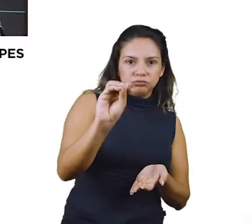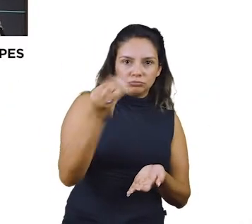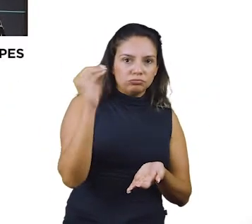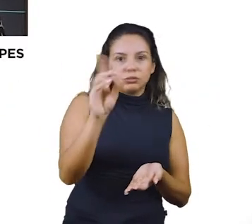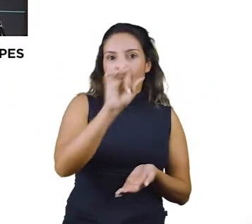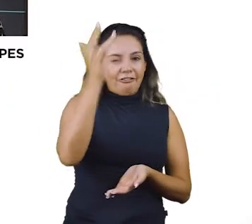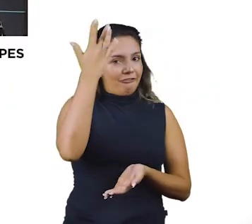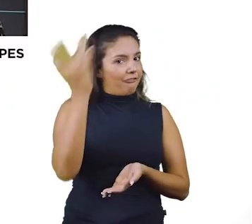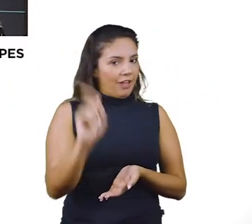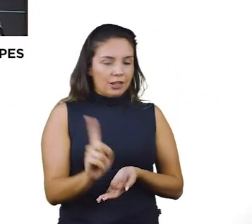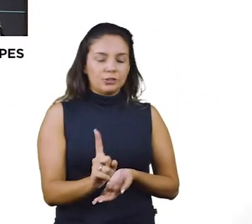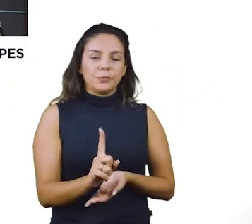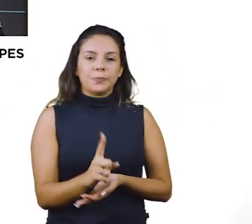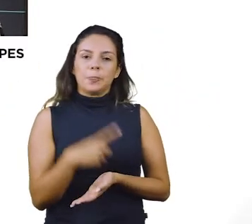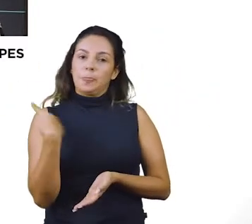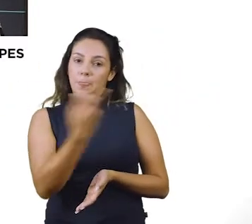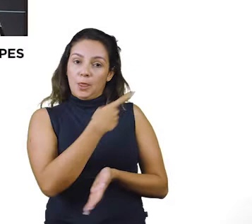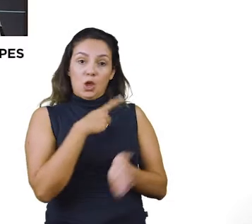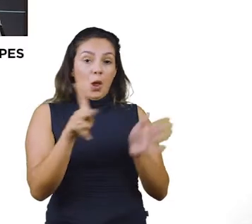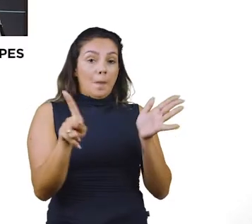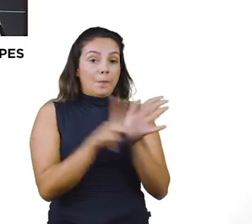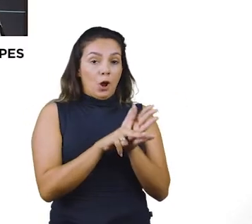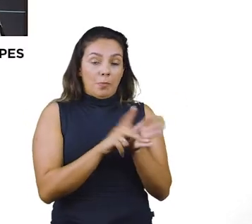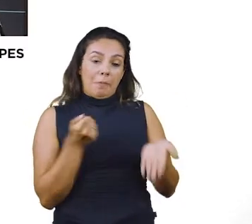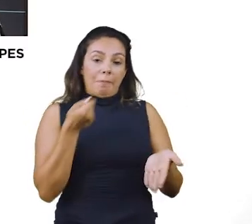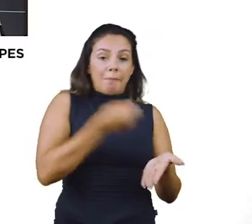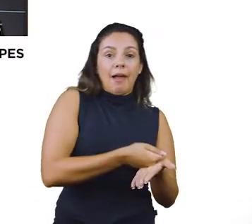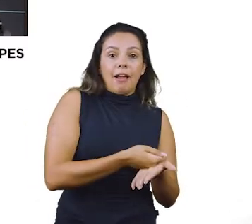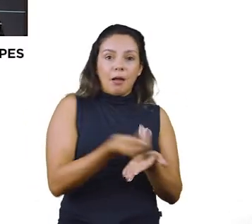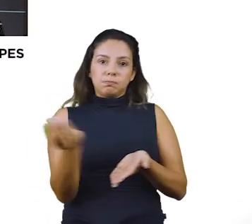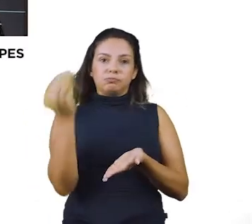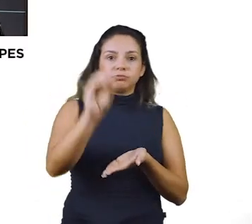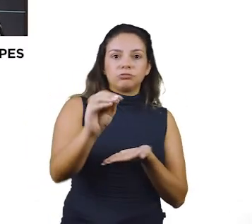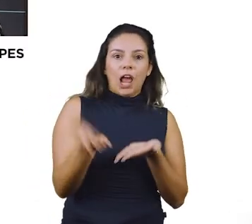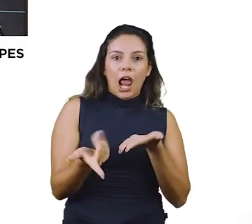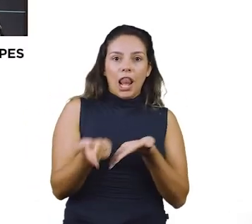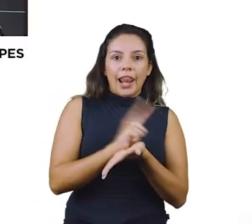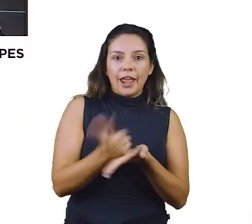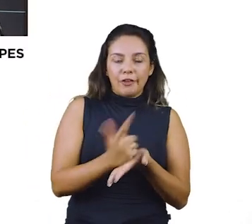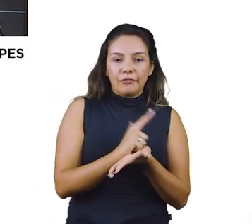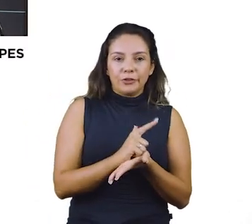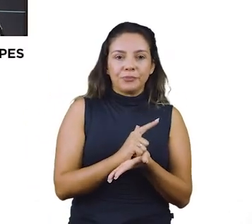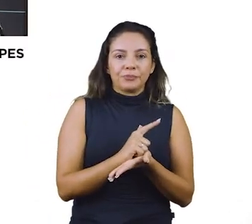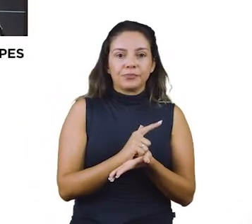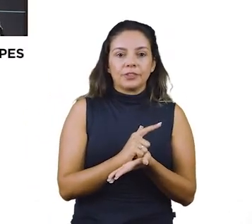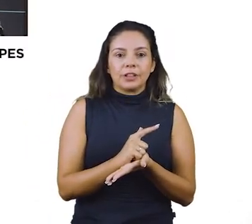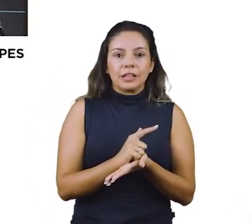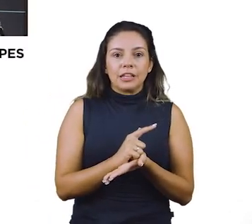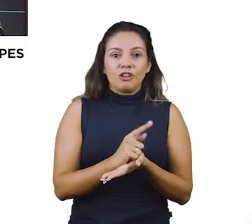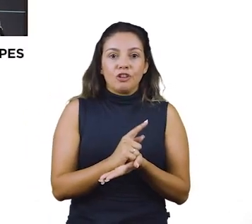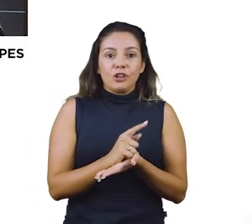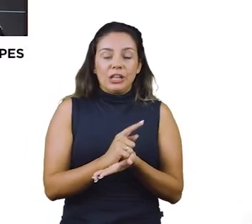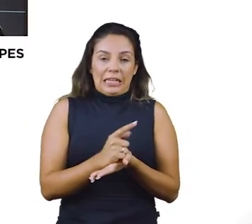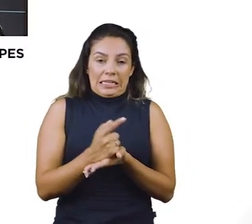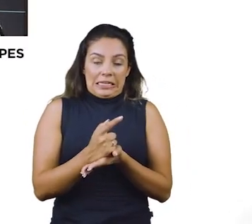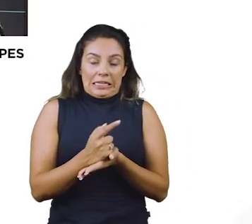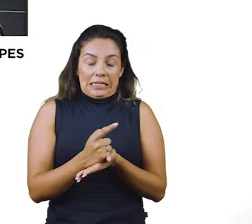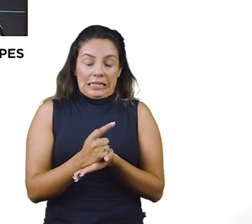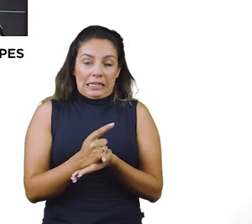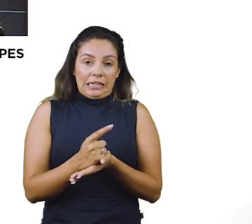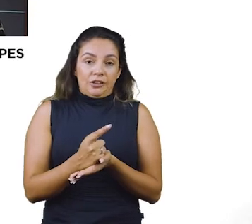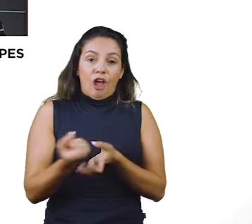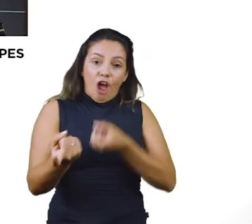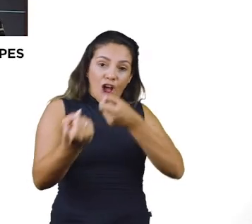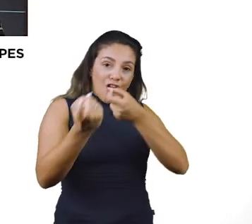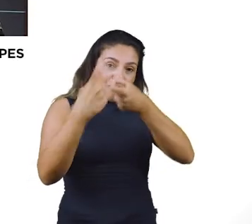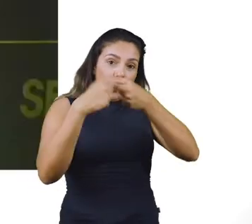caro, a gente tinha pouco dinheiro, e para a gente recuperar esse dinheiro investido, a gente saía vendendo, né?